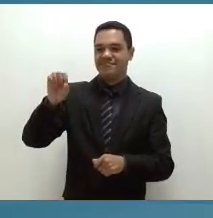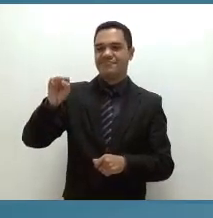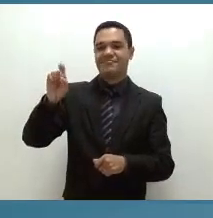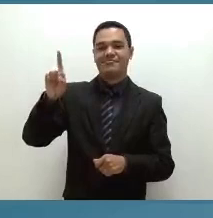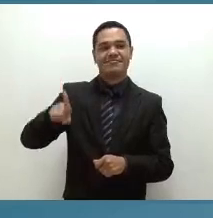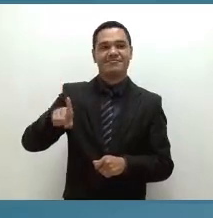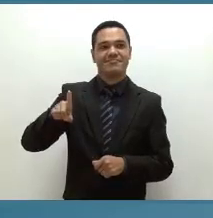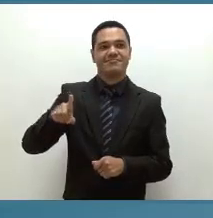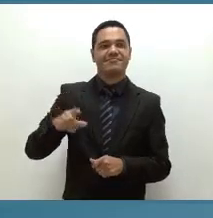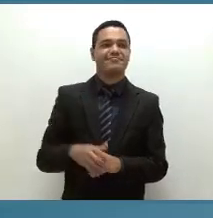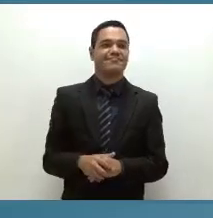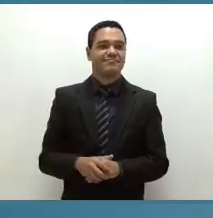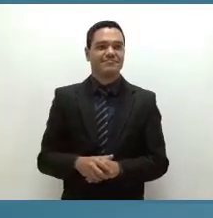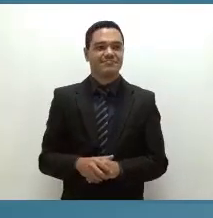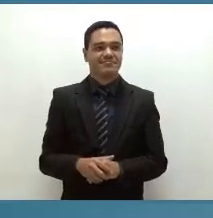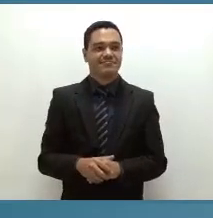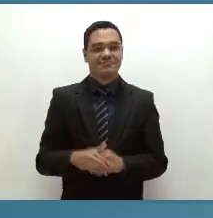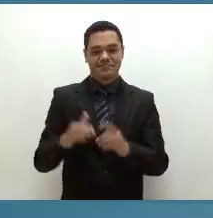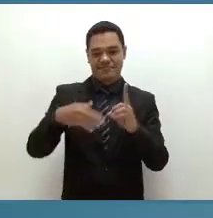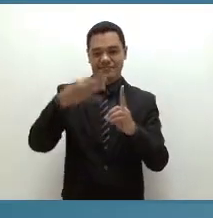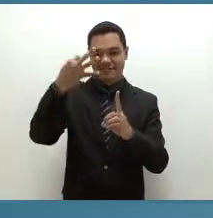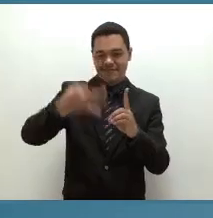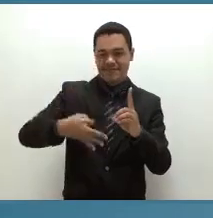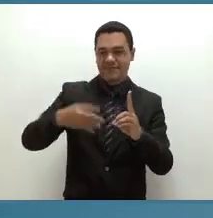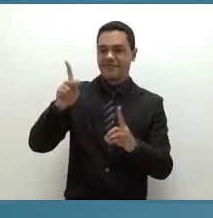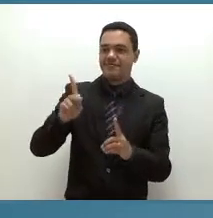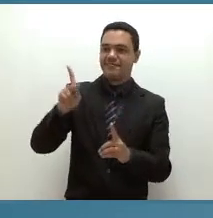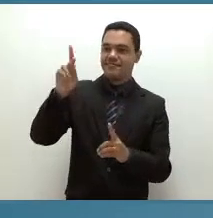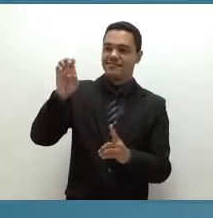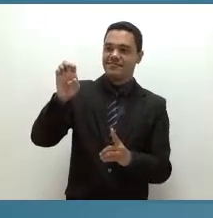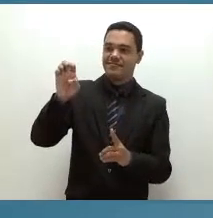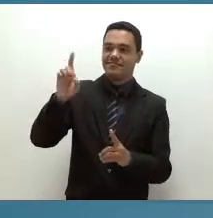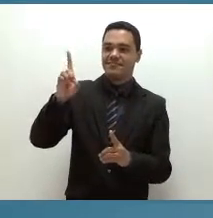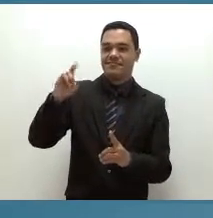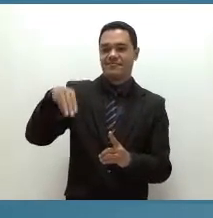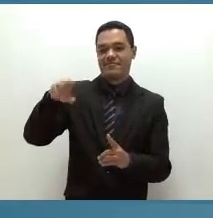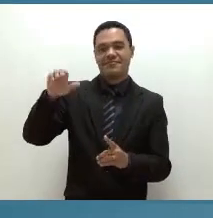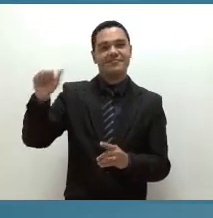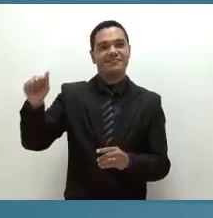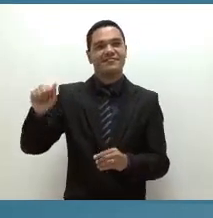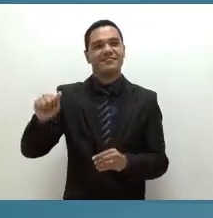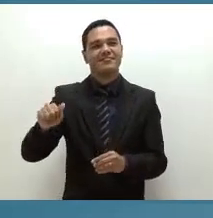Desembargadora Kédima. Não, presidente. Obrigada. Já